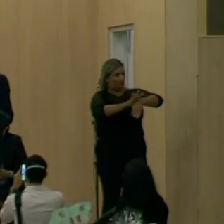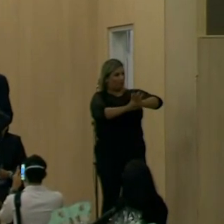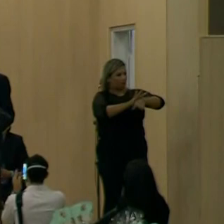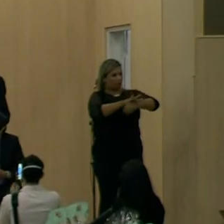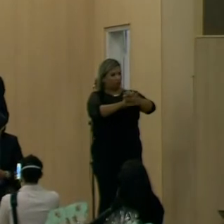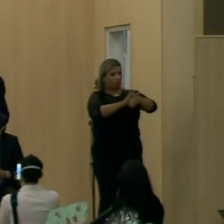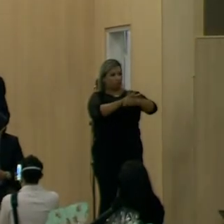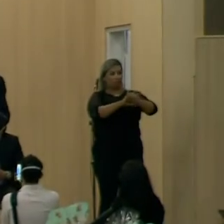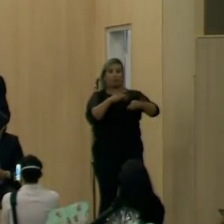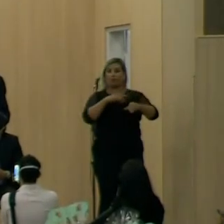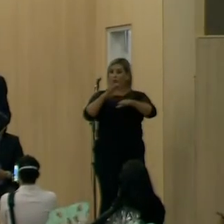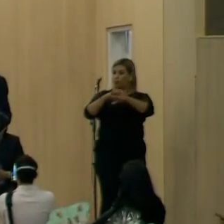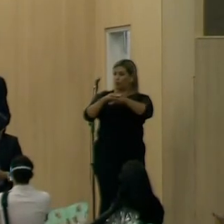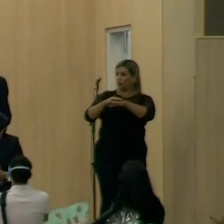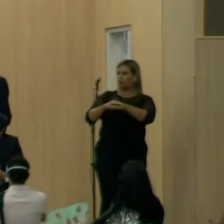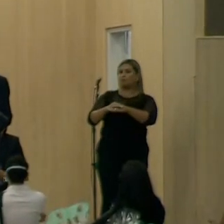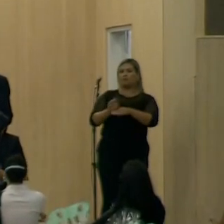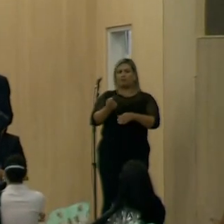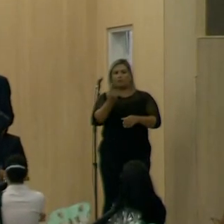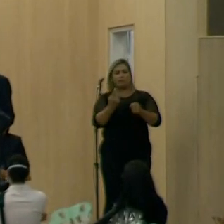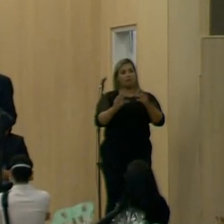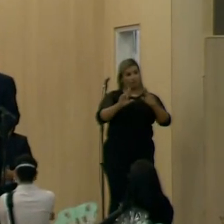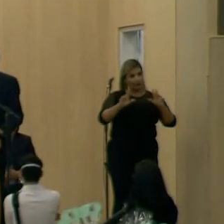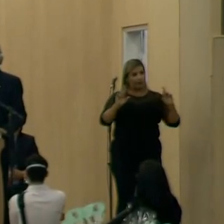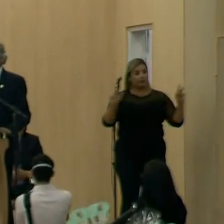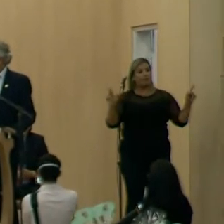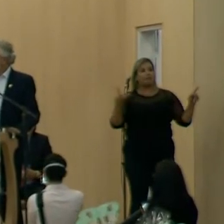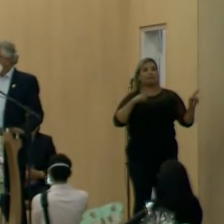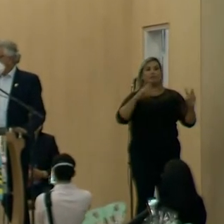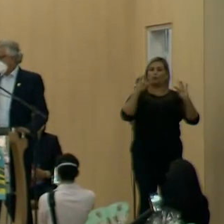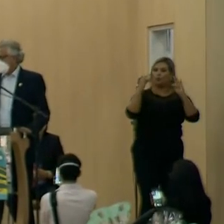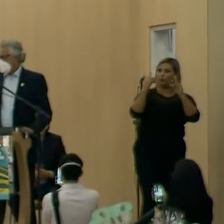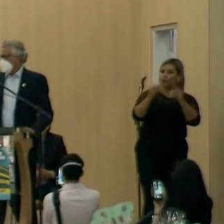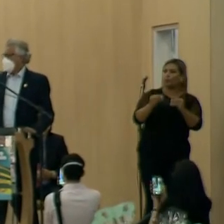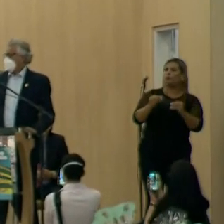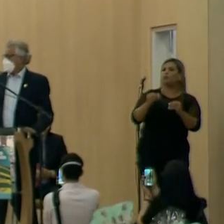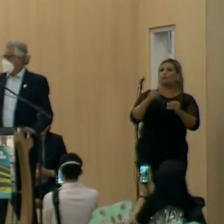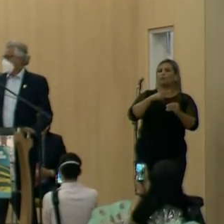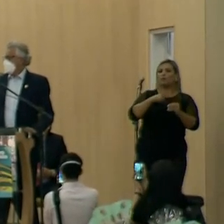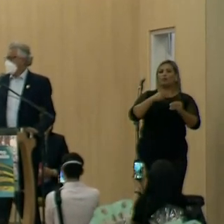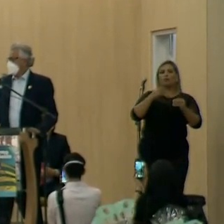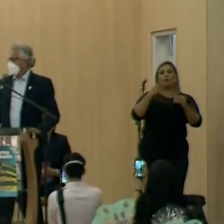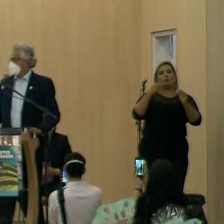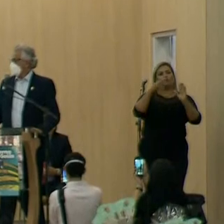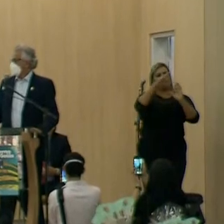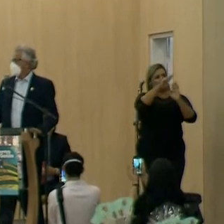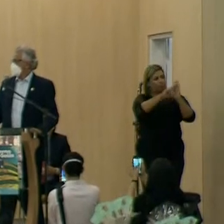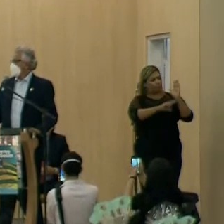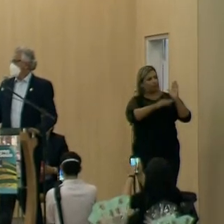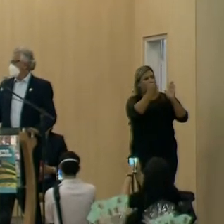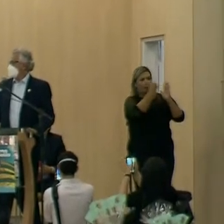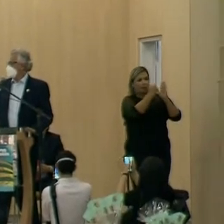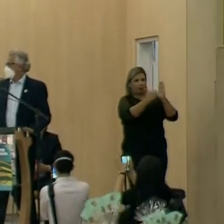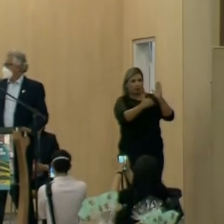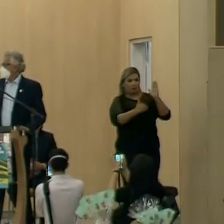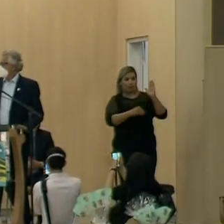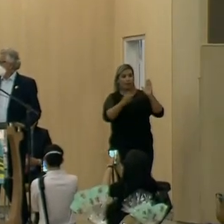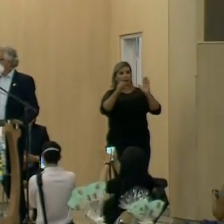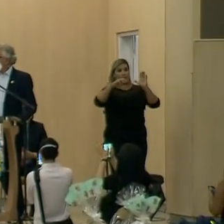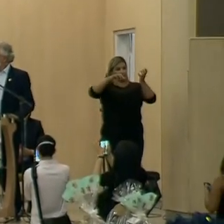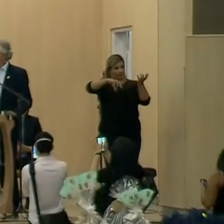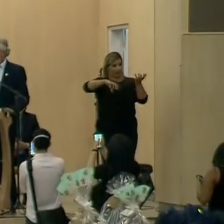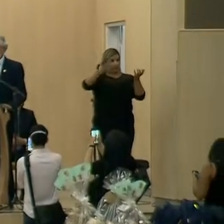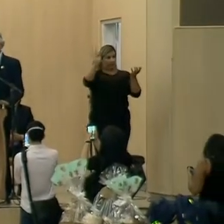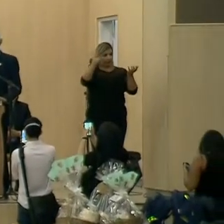manhã, ele vai entregar cerca de 50 Chromebooks para estudantes do Goiás Tech das regiões de Águas Lindas,